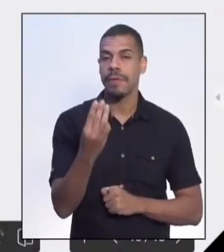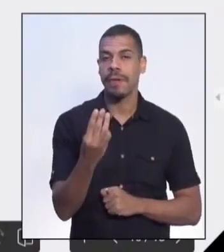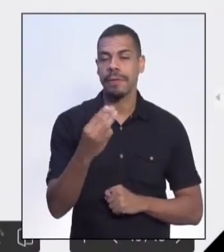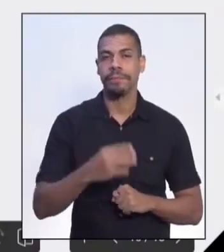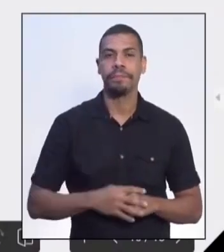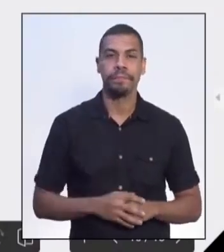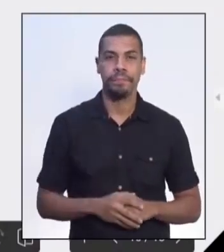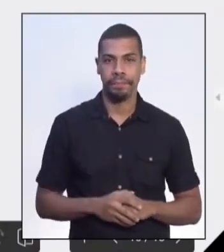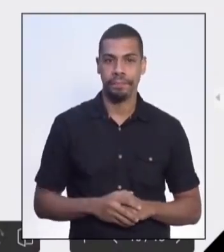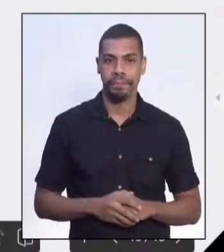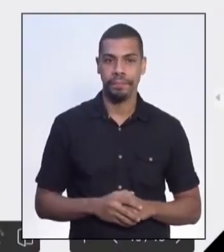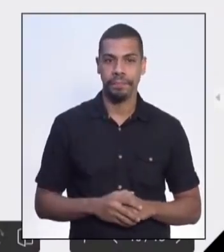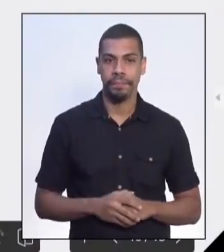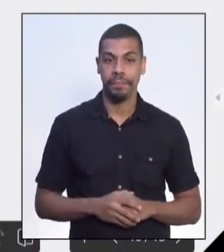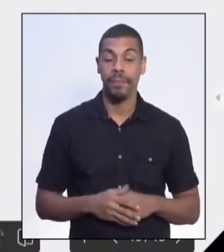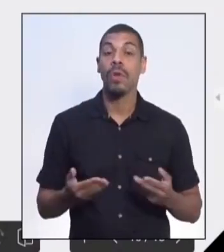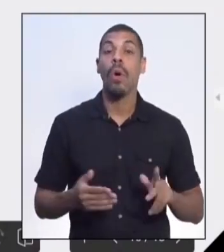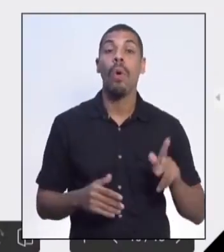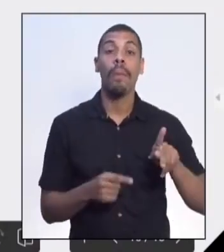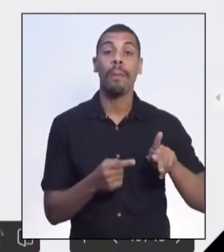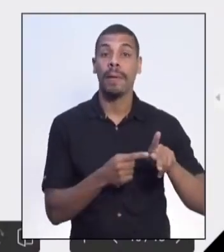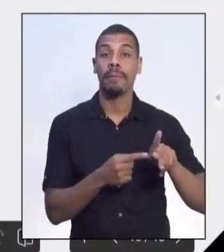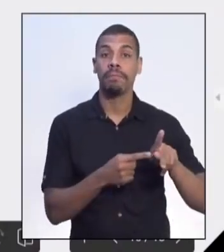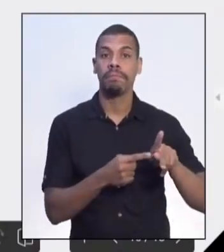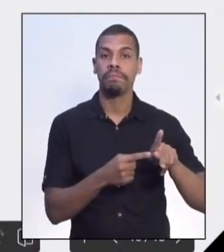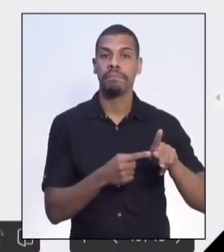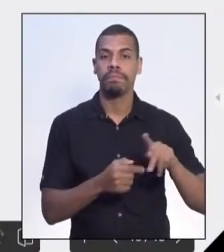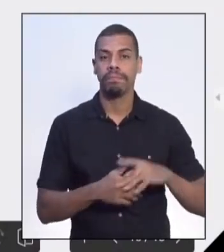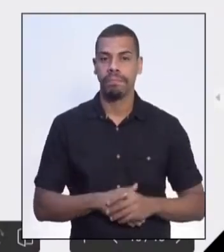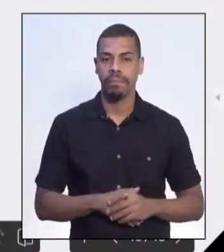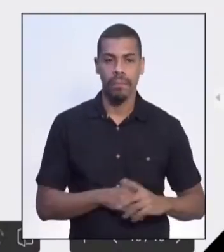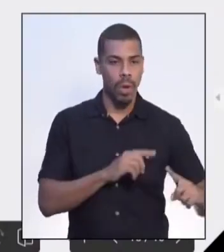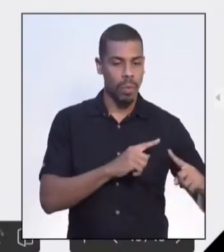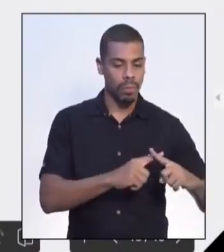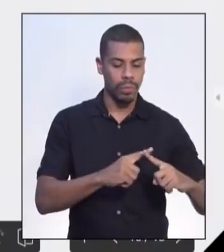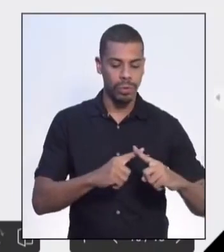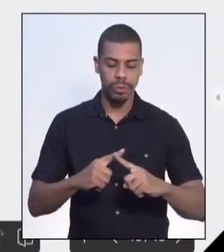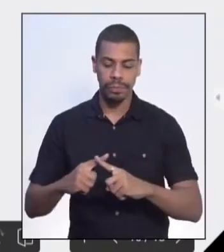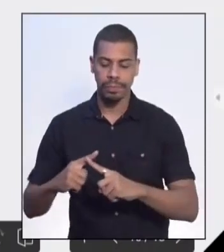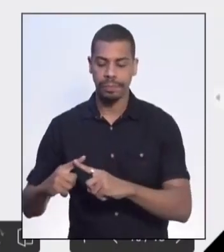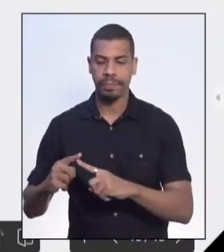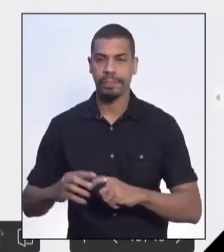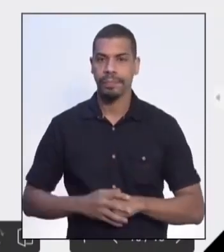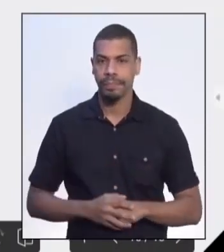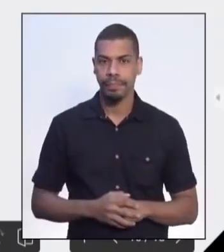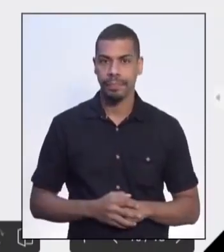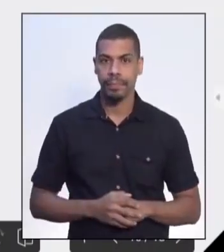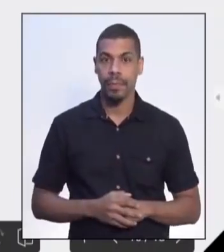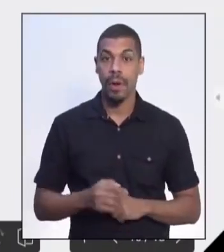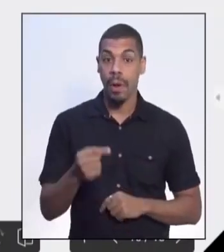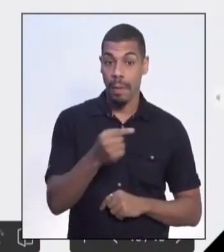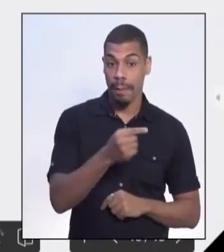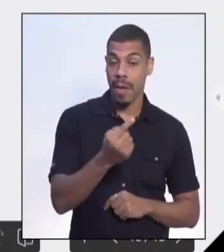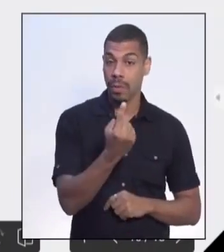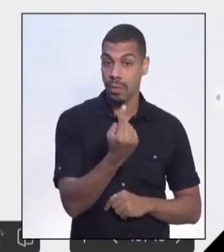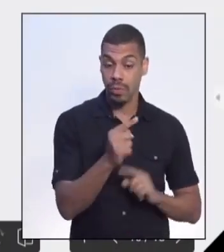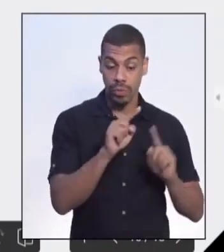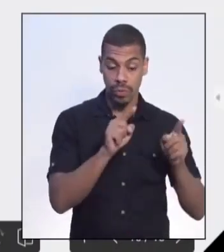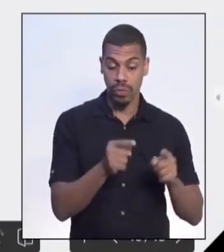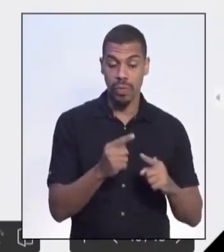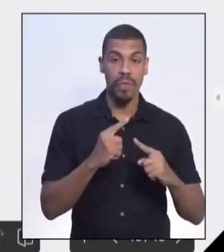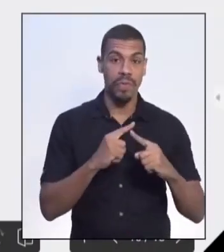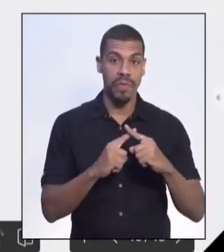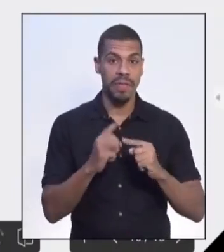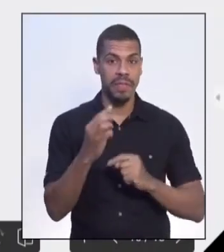3. E o produto? Vou multiplicar as 3 raízes. Menos 1